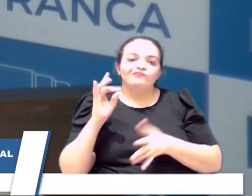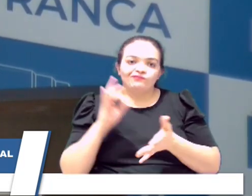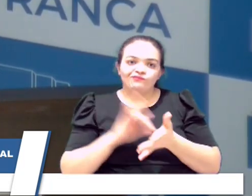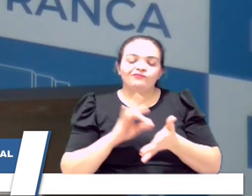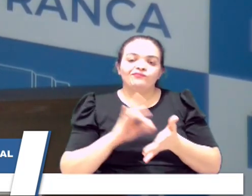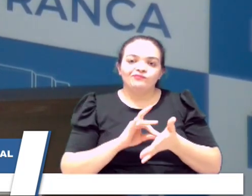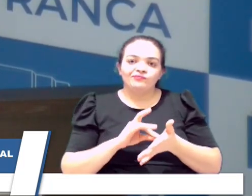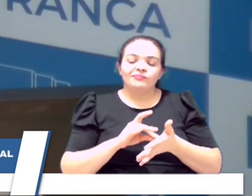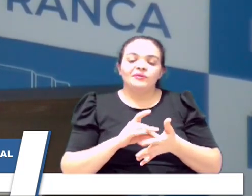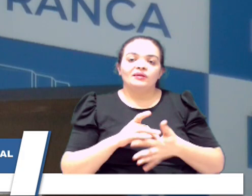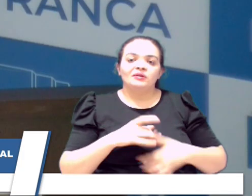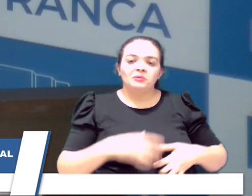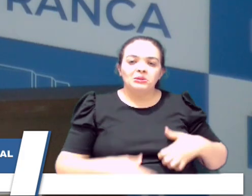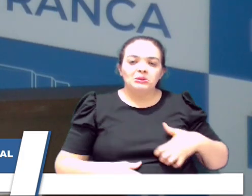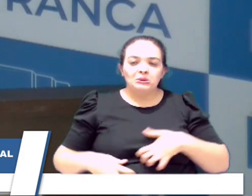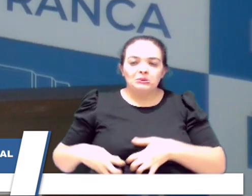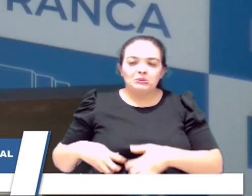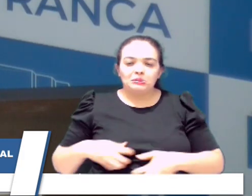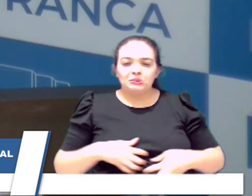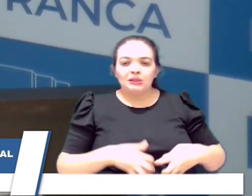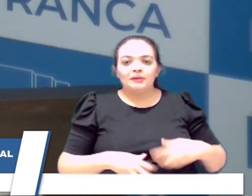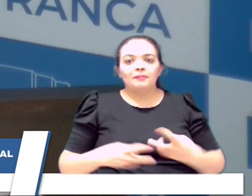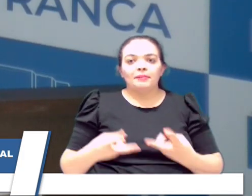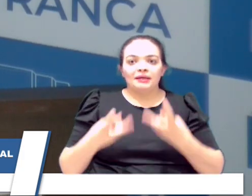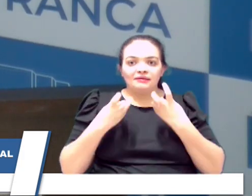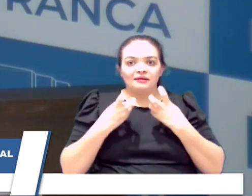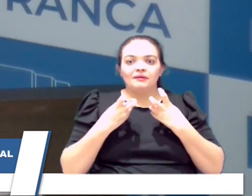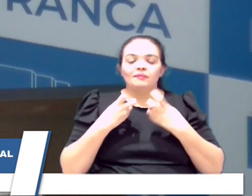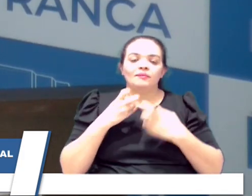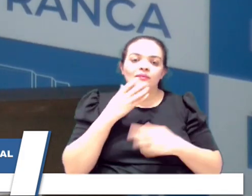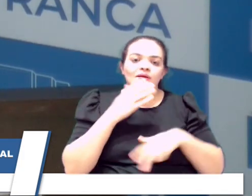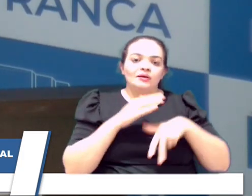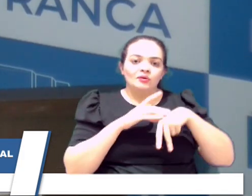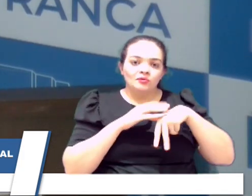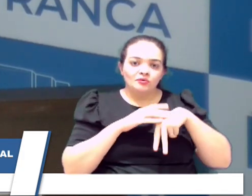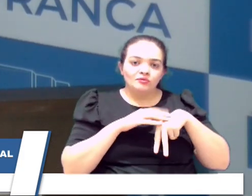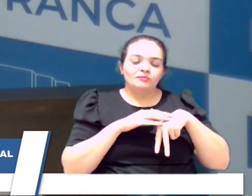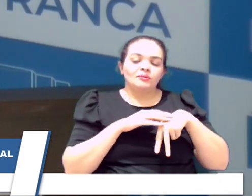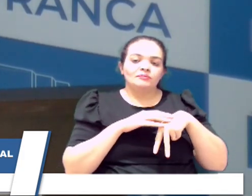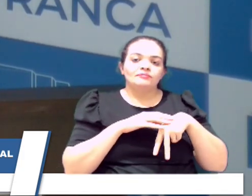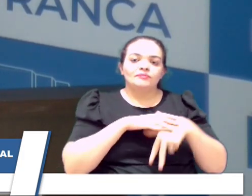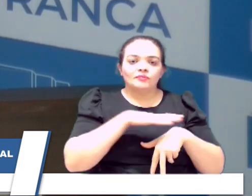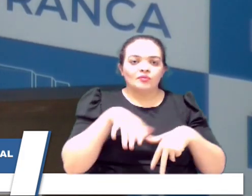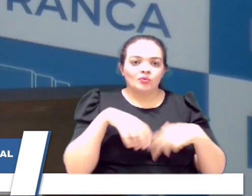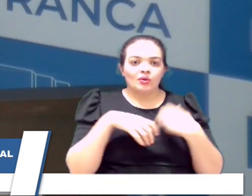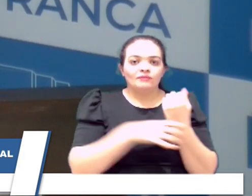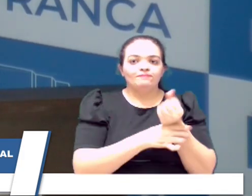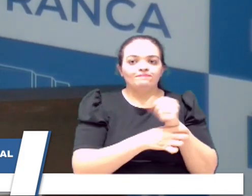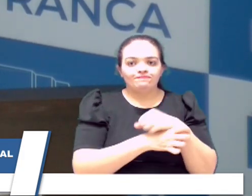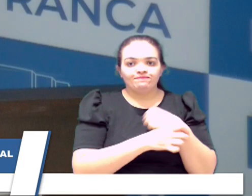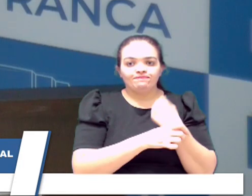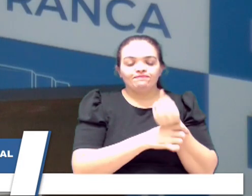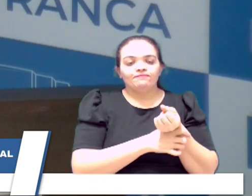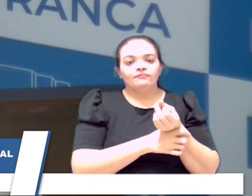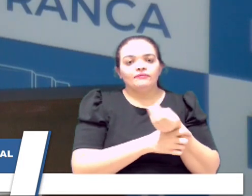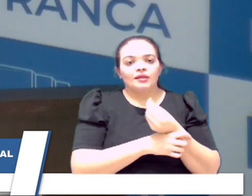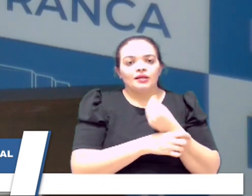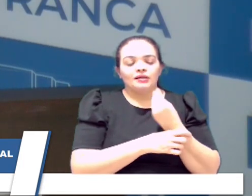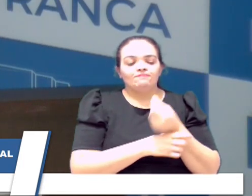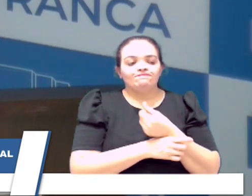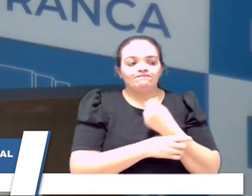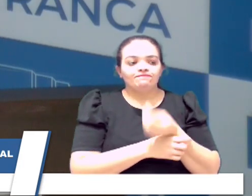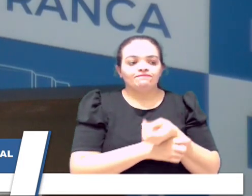vezes, são situações que a gente presencia lá, né? No nosso núcleo de terapia, são situações que são